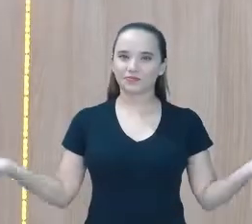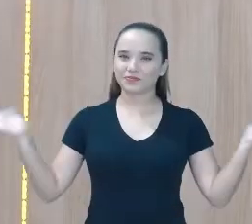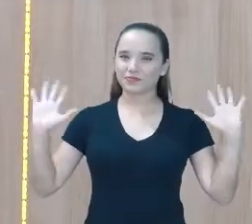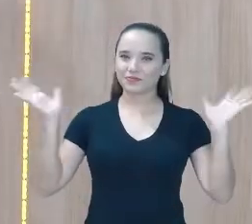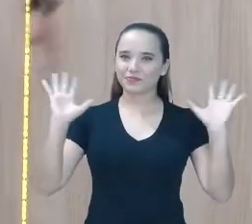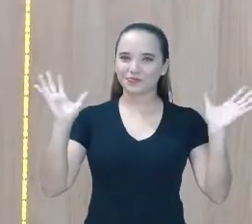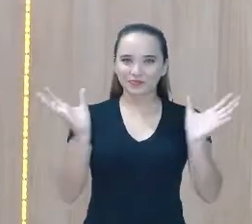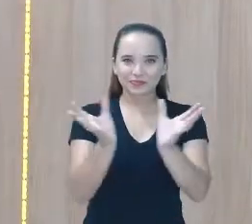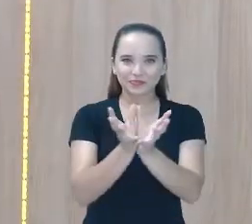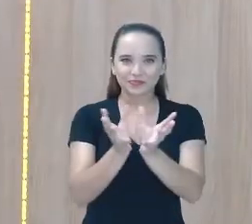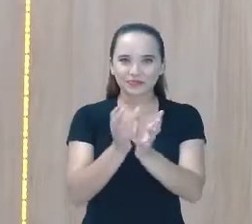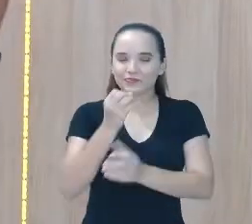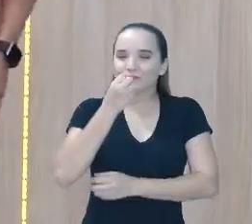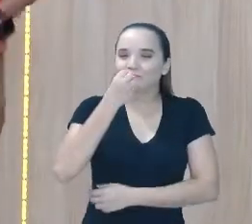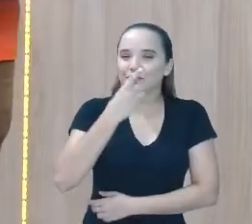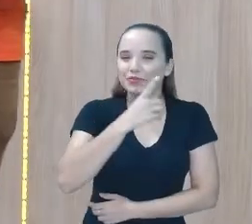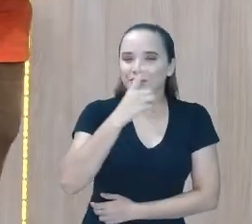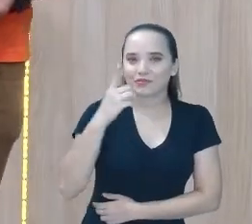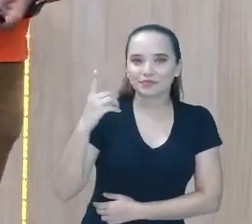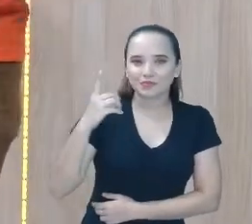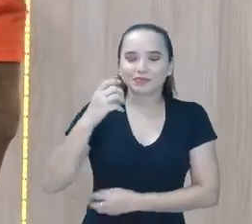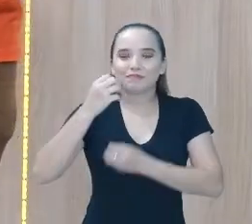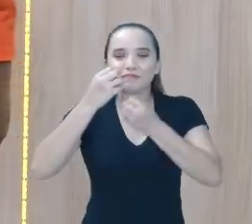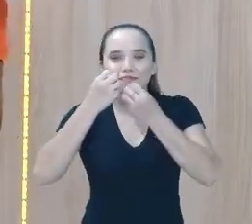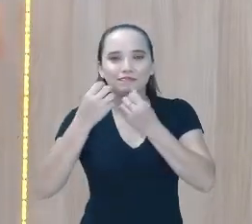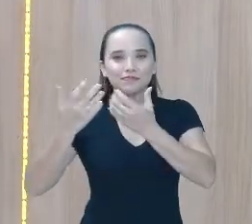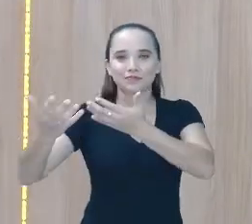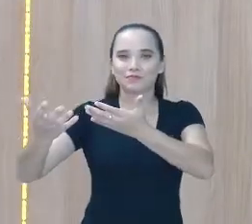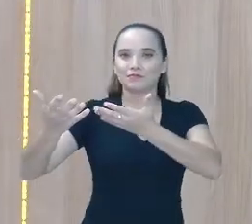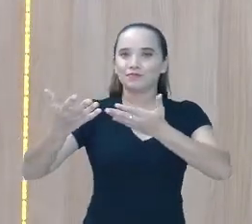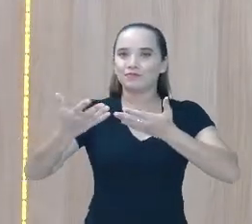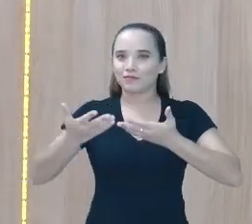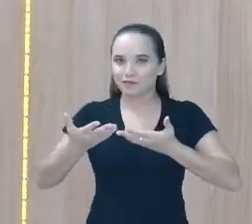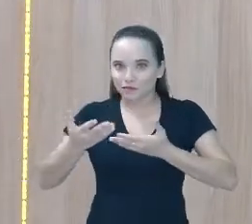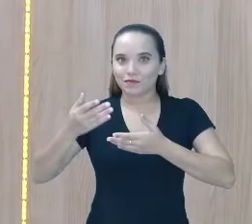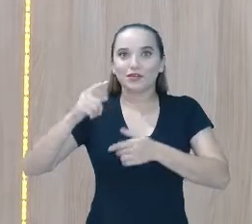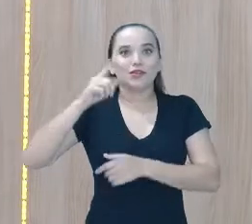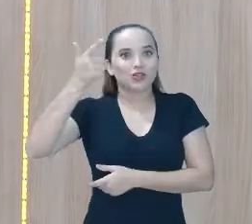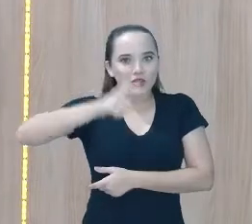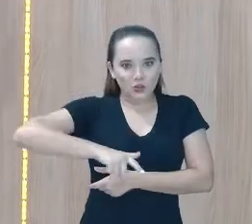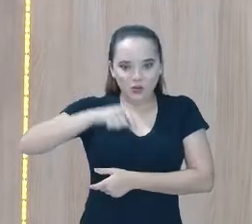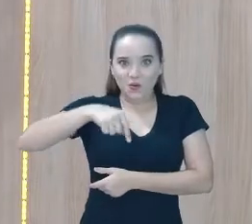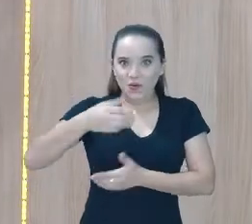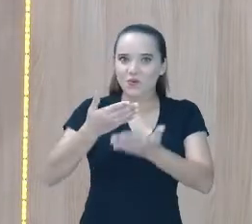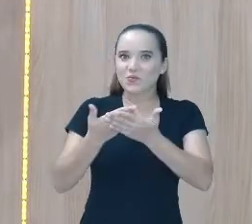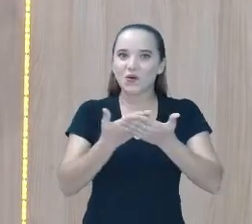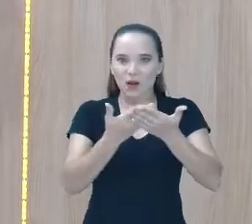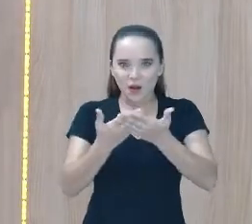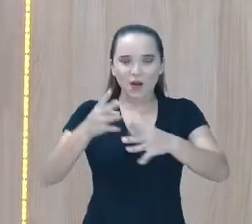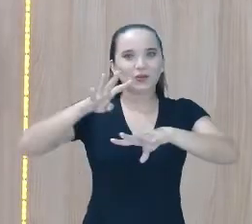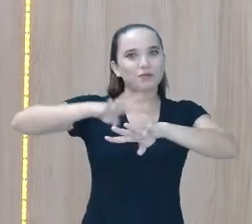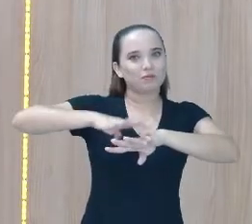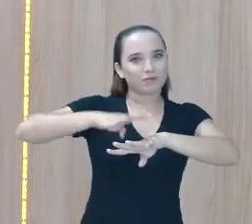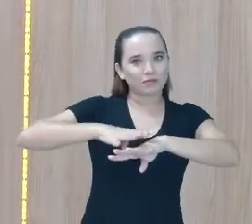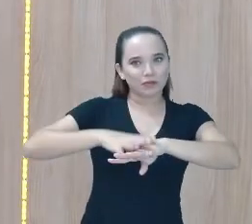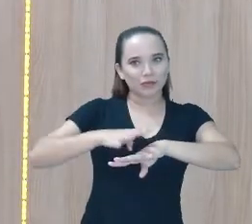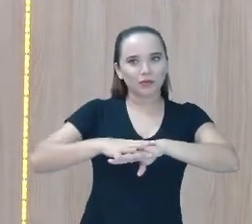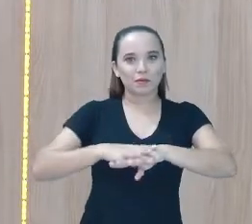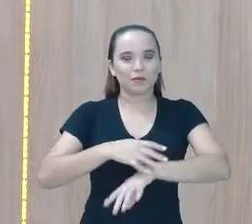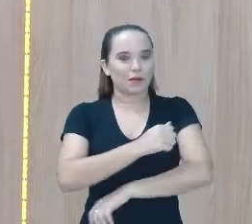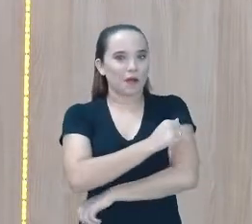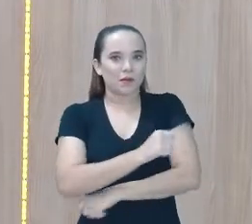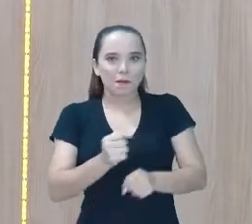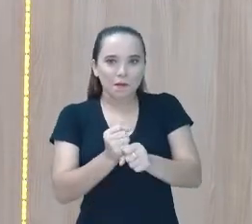Olá pessoal, muito bom dia. Seja muito bem-vindo a mais uma aula de matemática para as turmas dos anos